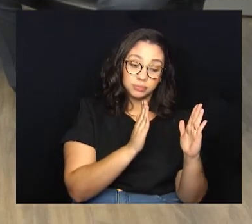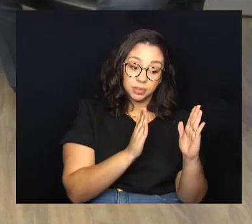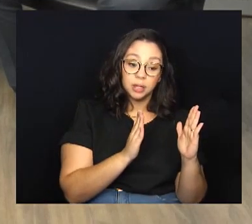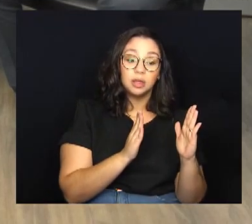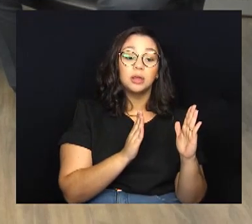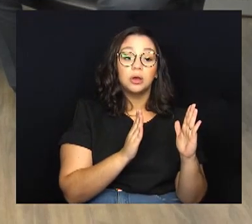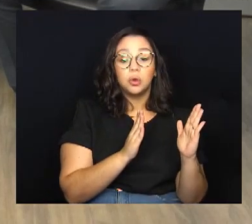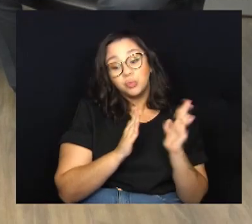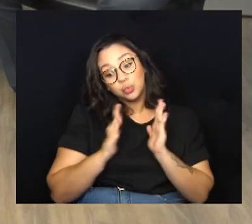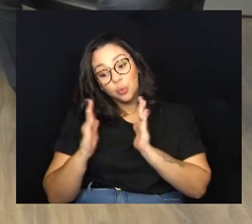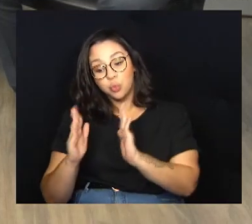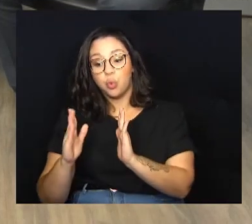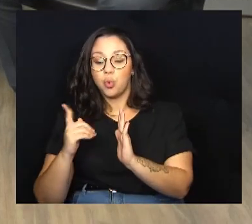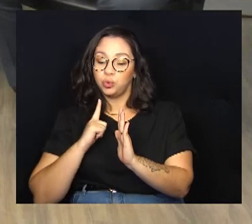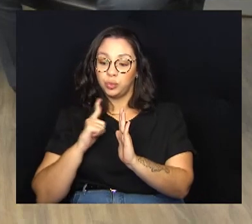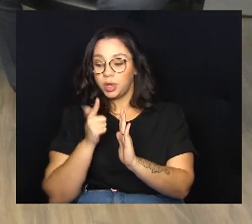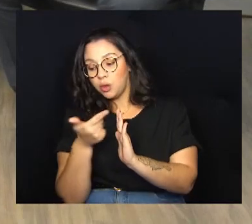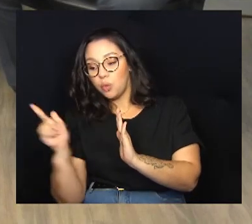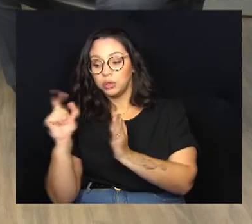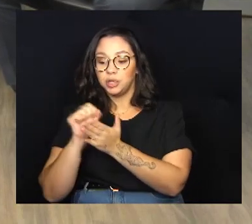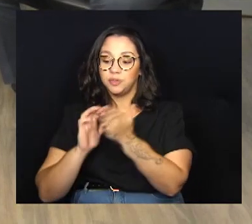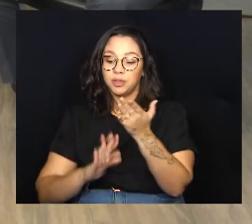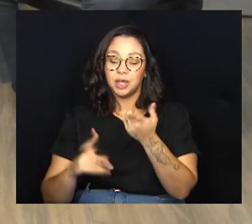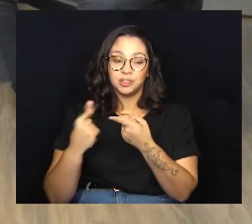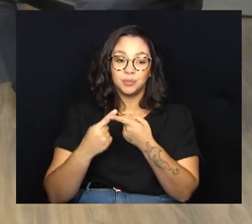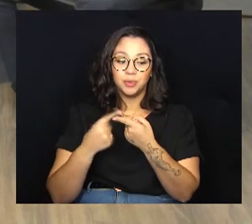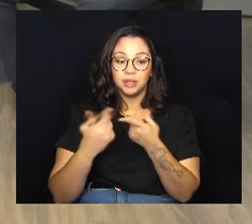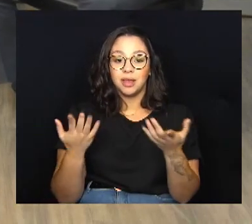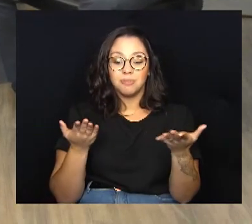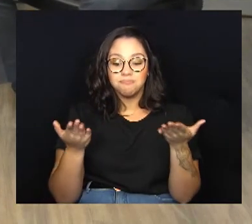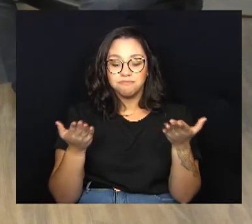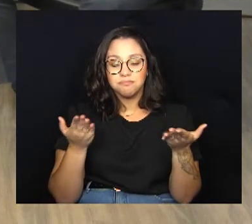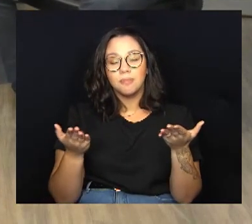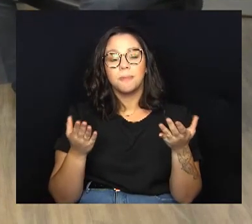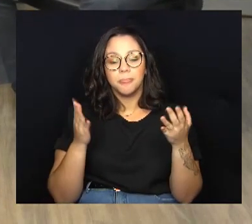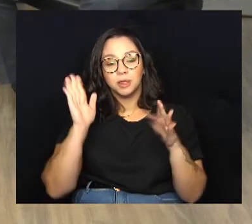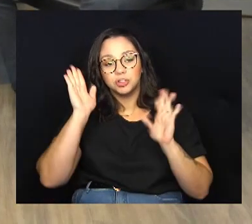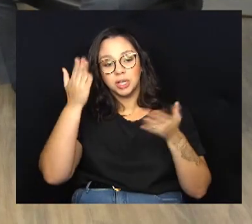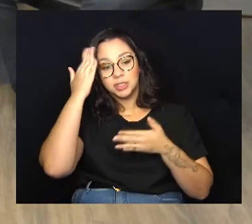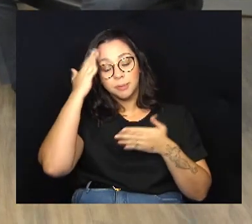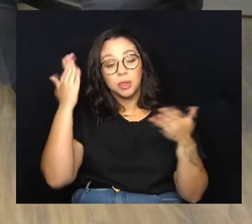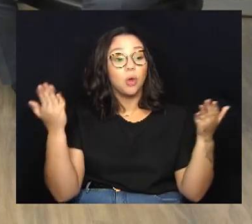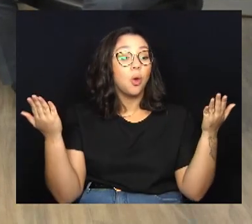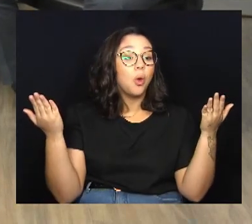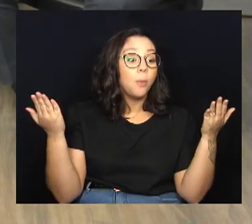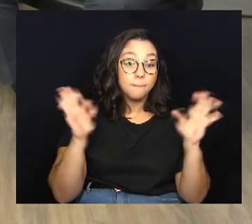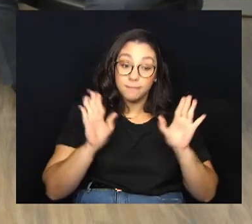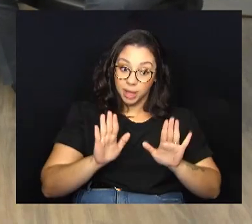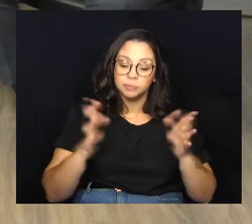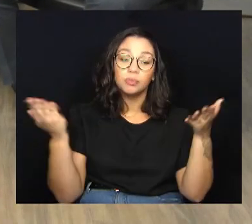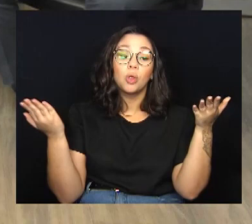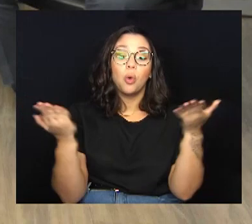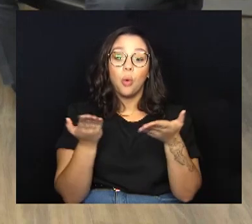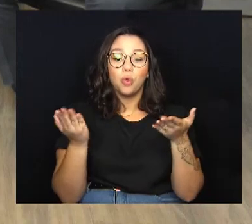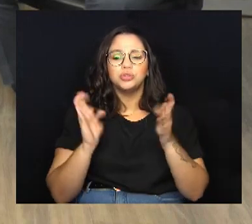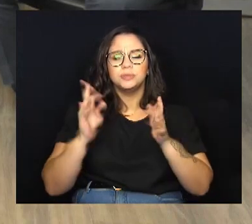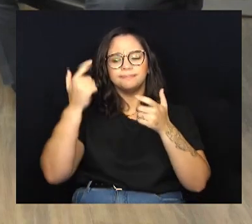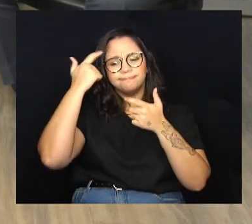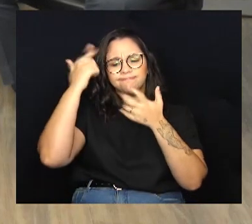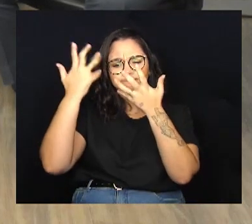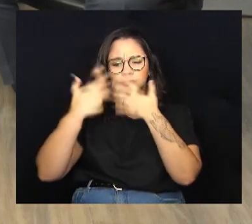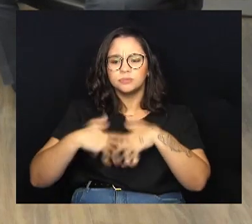o problema que ele estava se iniciando dentro desse mundo de droga, que nós, a família, precisa estar